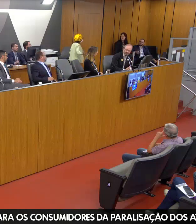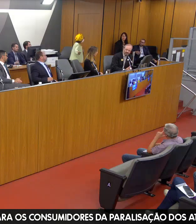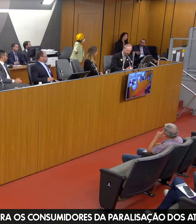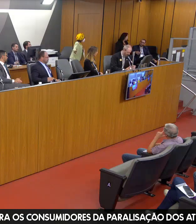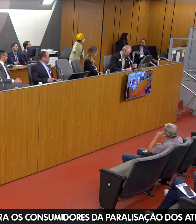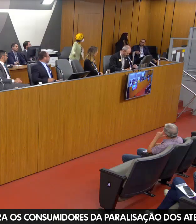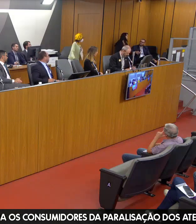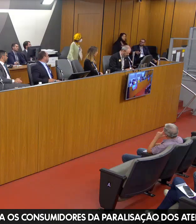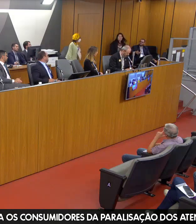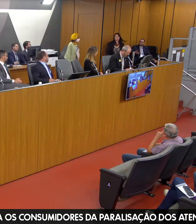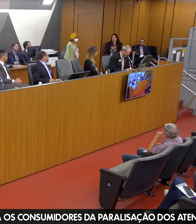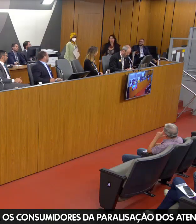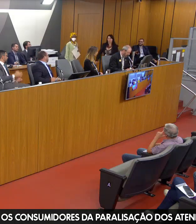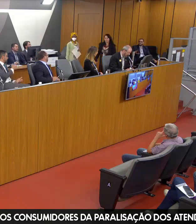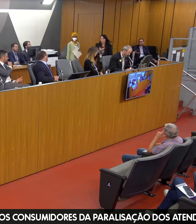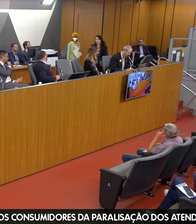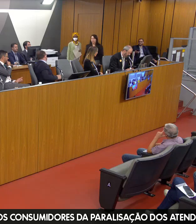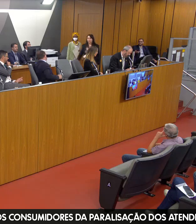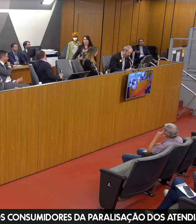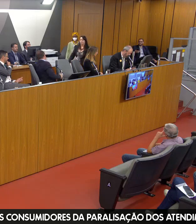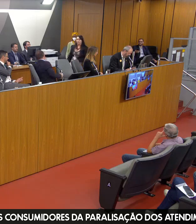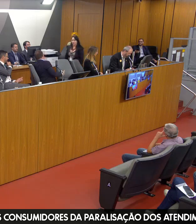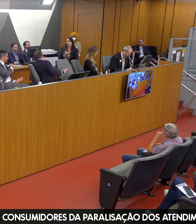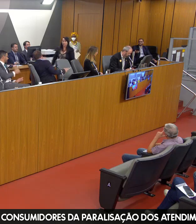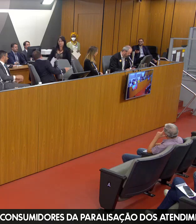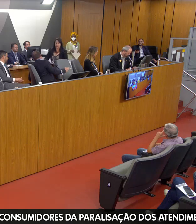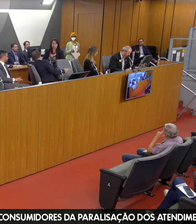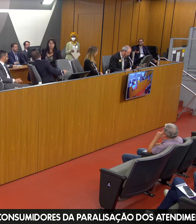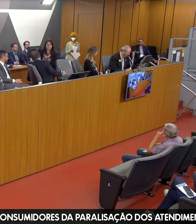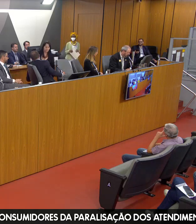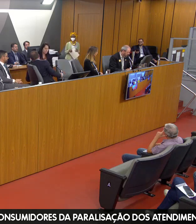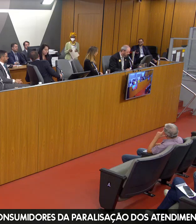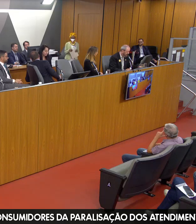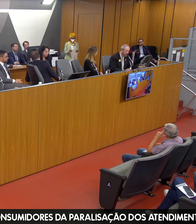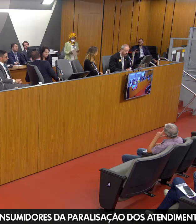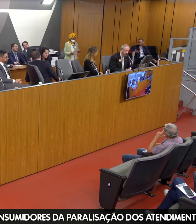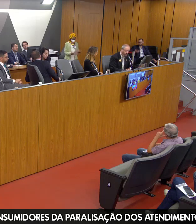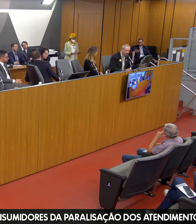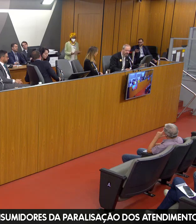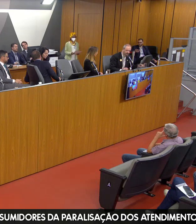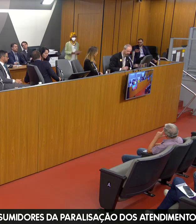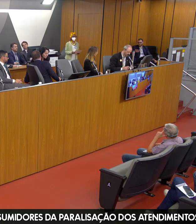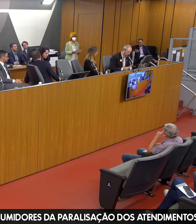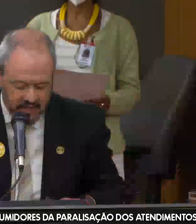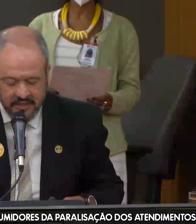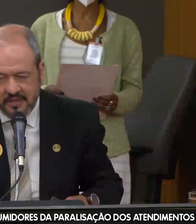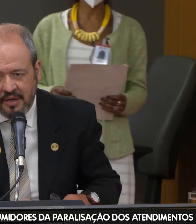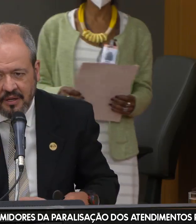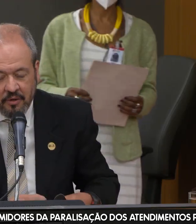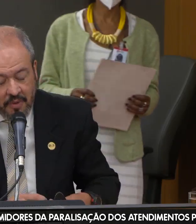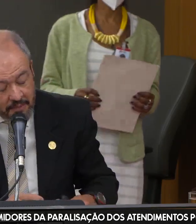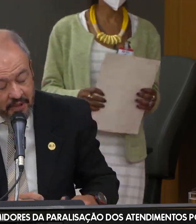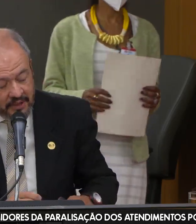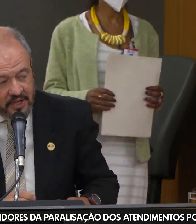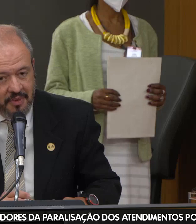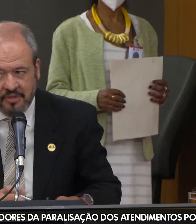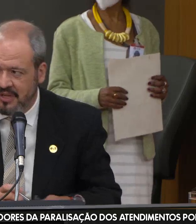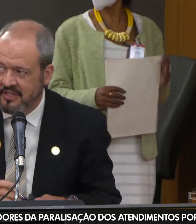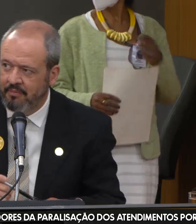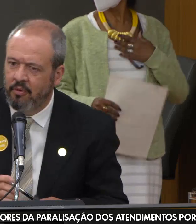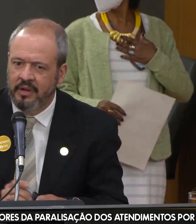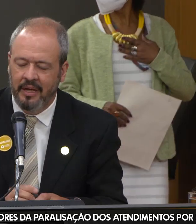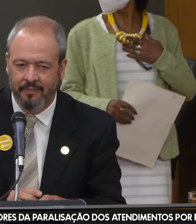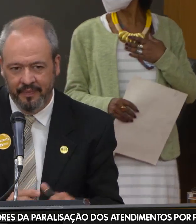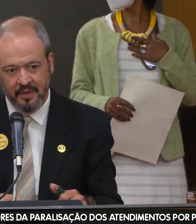é isso Deputado fechando a minha participação mostra como é a importância como é importante